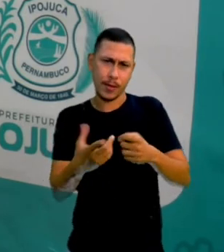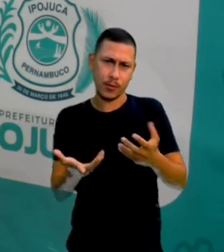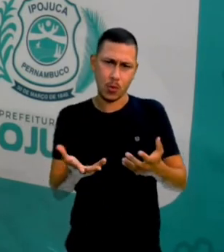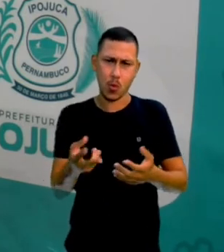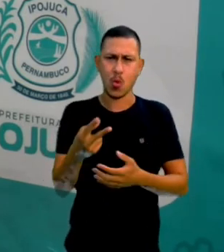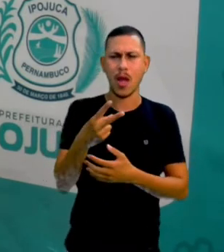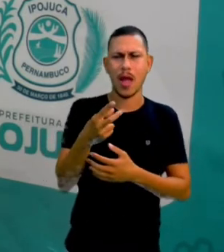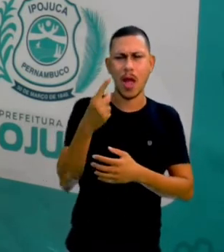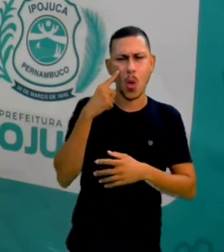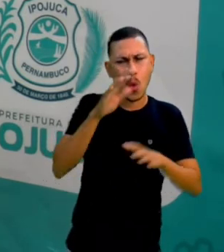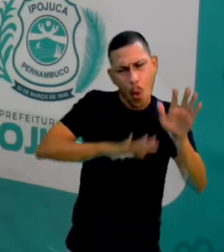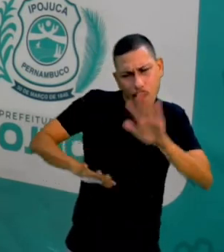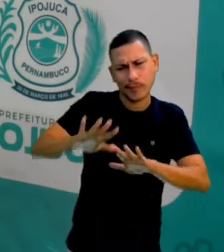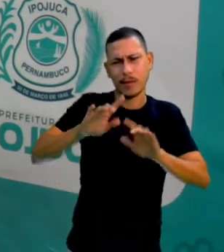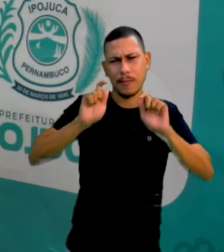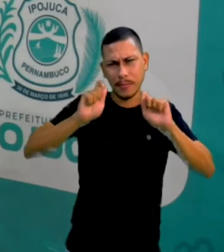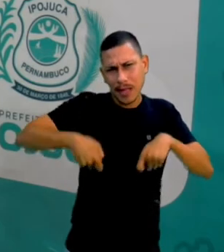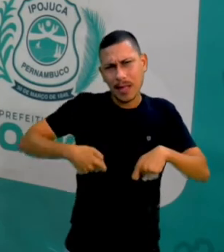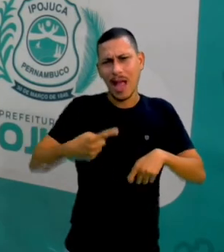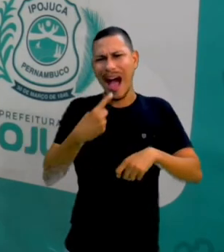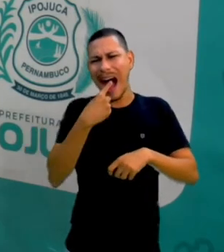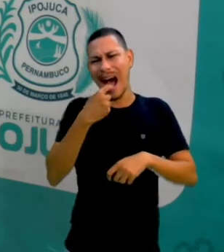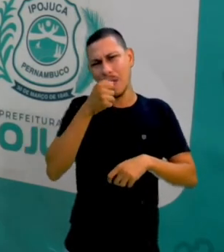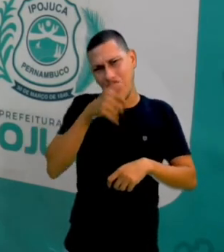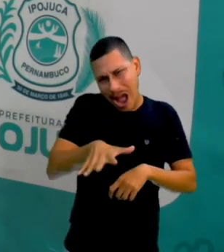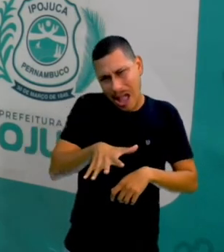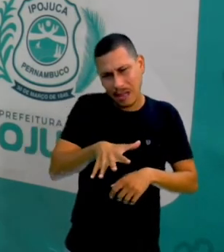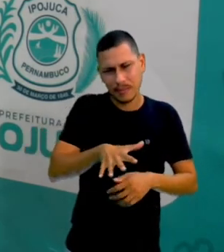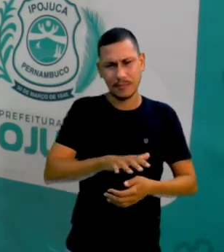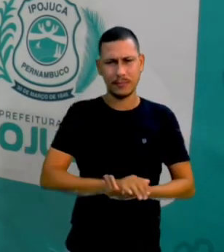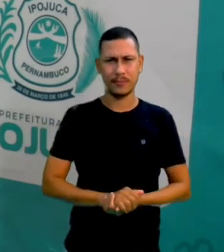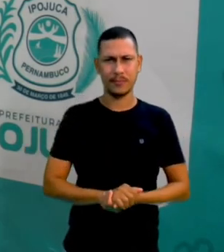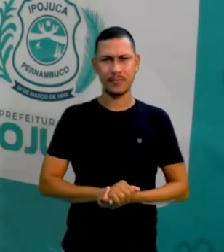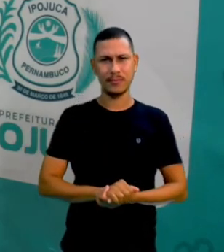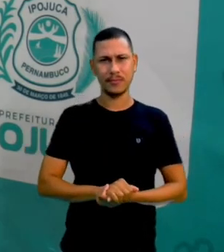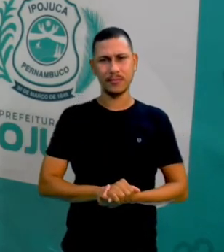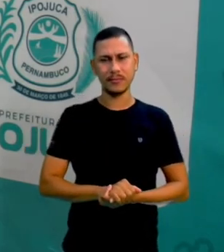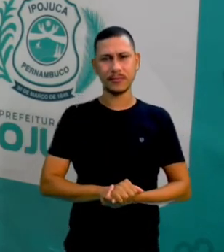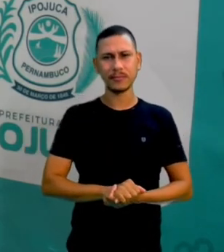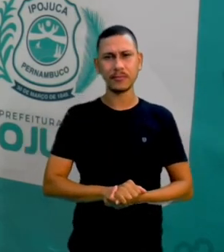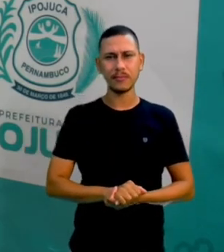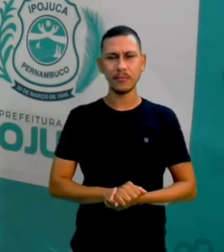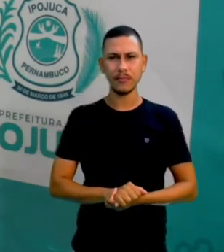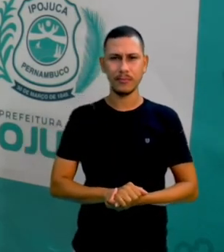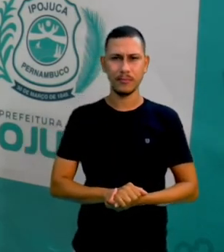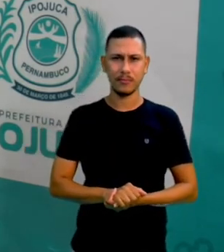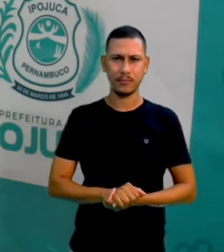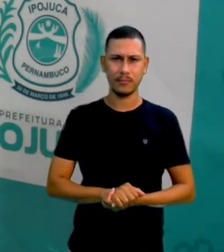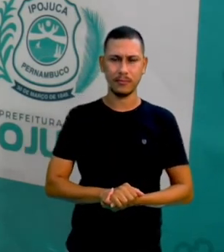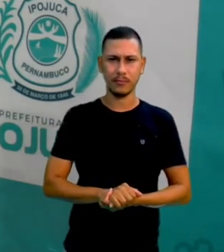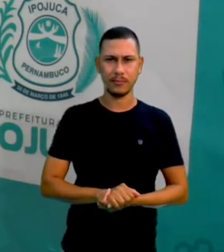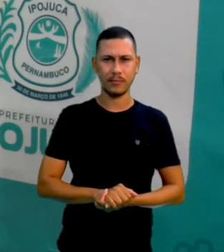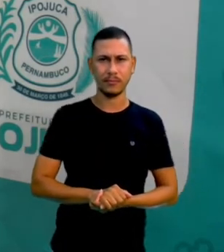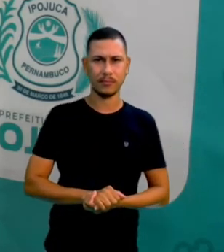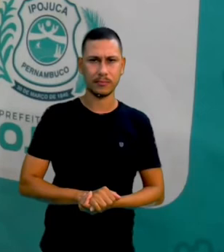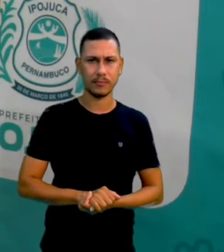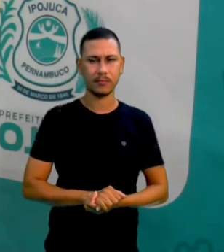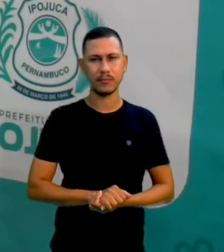cuidado. E aí o que acontece? Acaba entrando em estados de compulsão, como esse da bulimia,